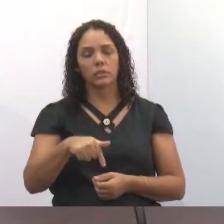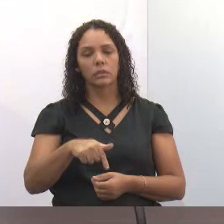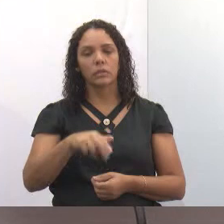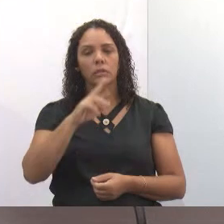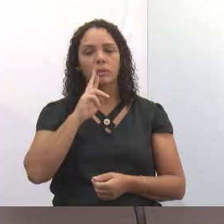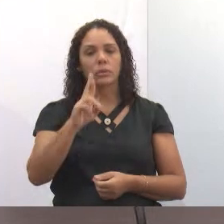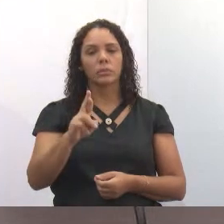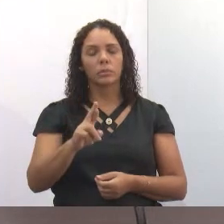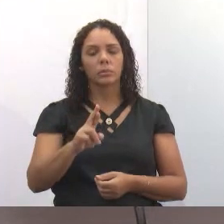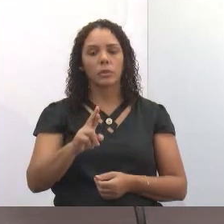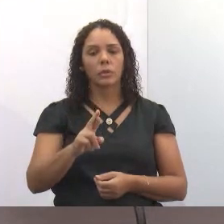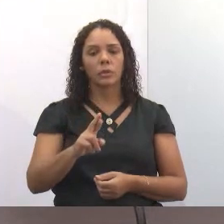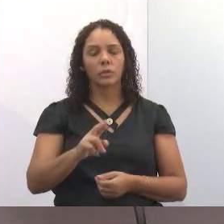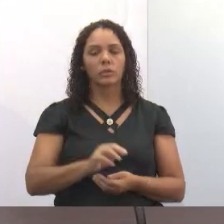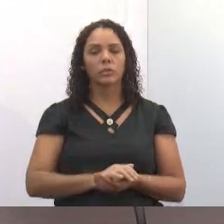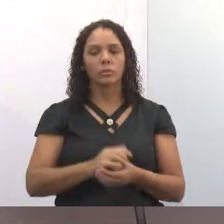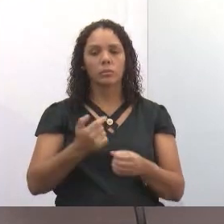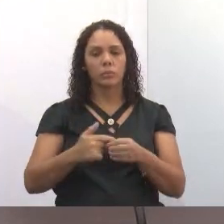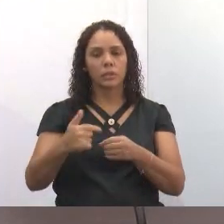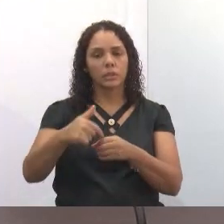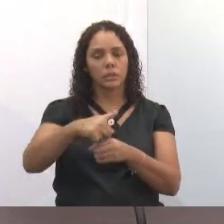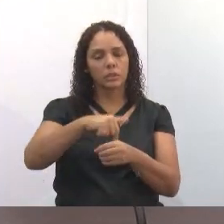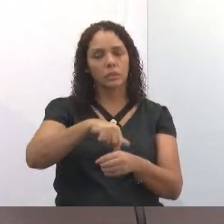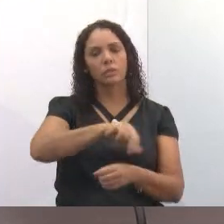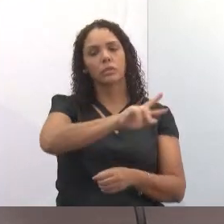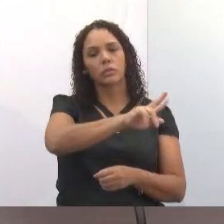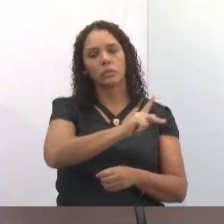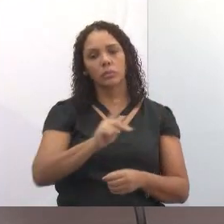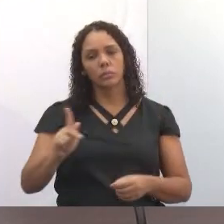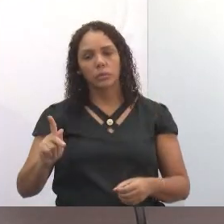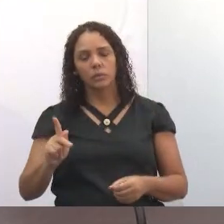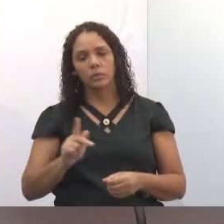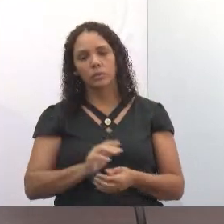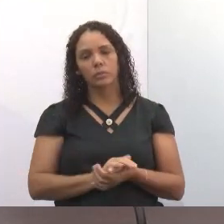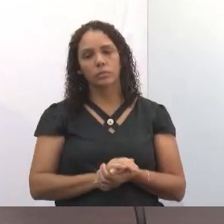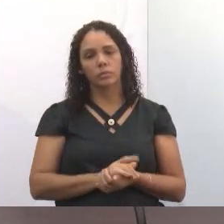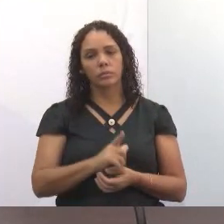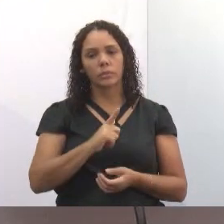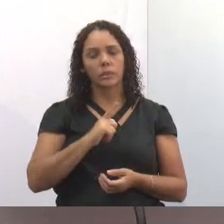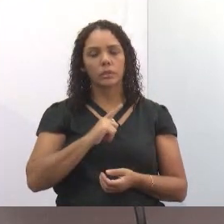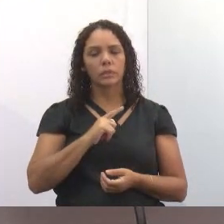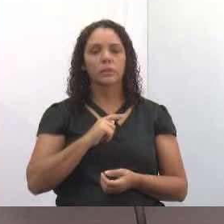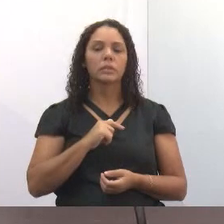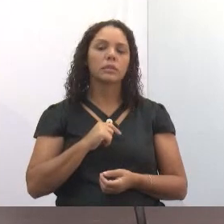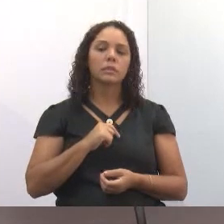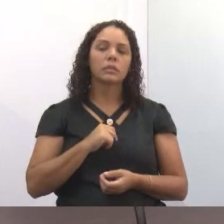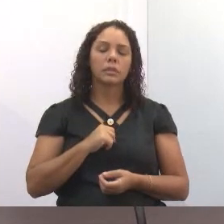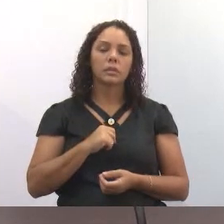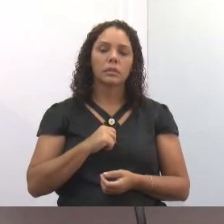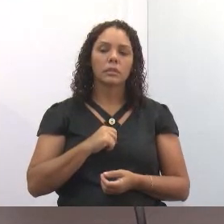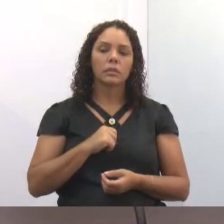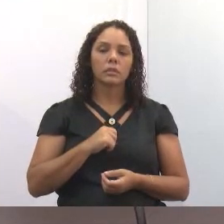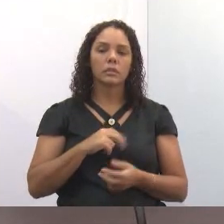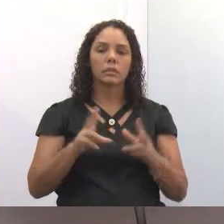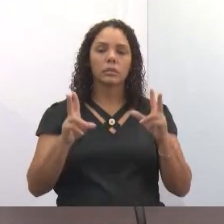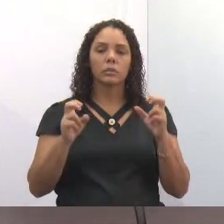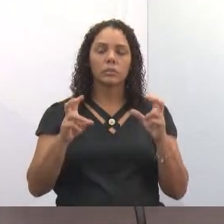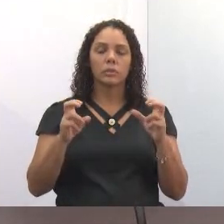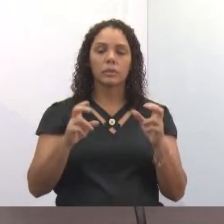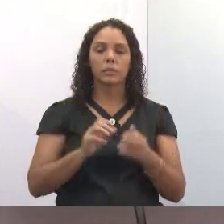do Vale do Paraíba, para viabilizar de forma regional a implantação do programa Mais Acesso a